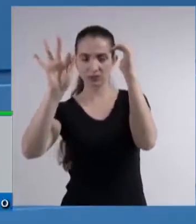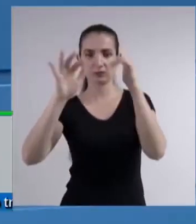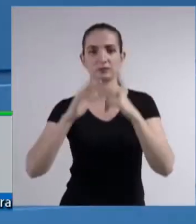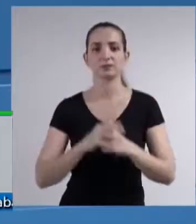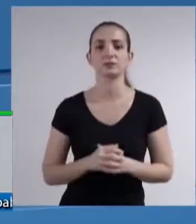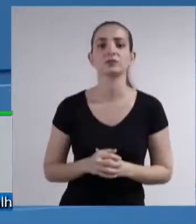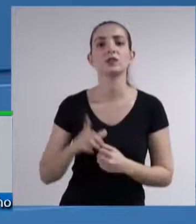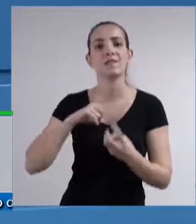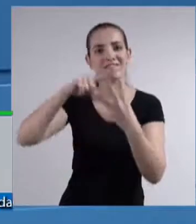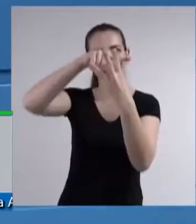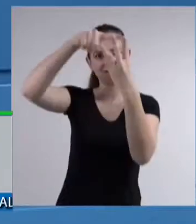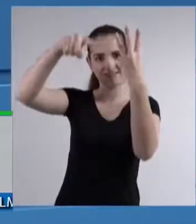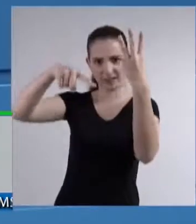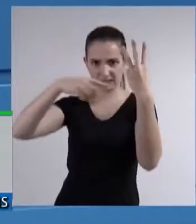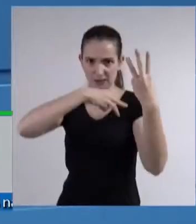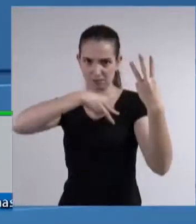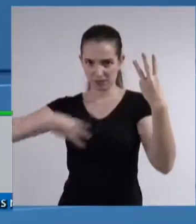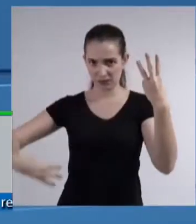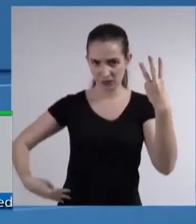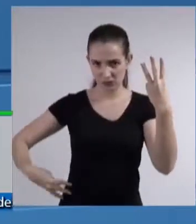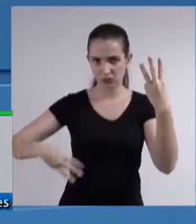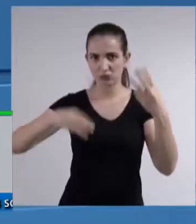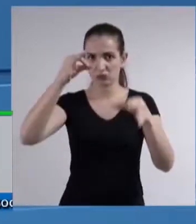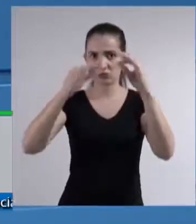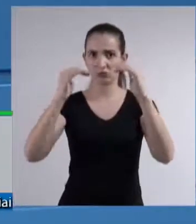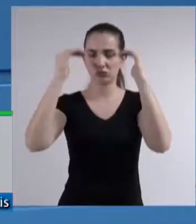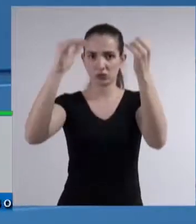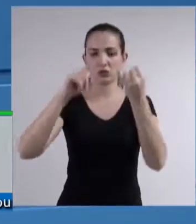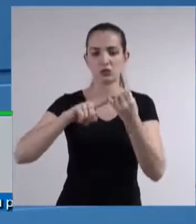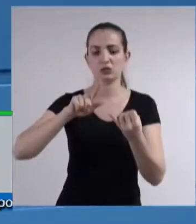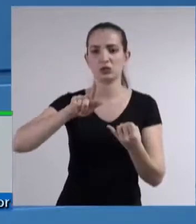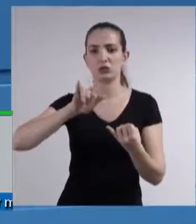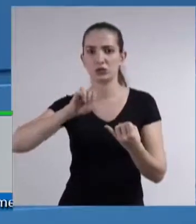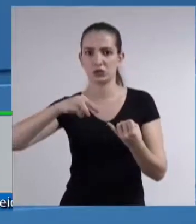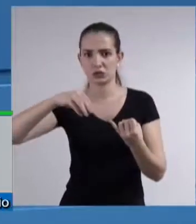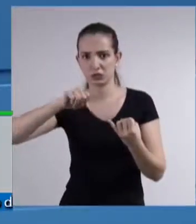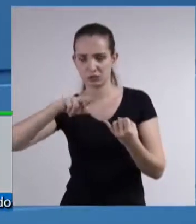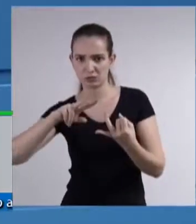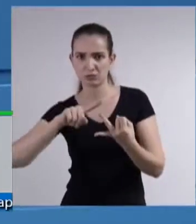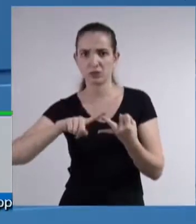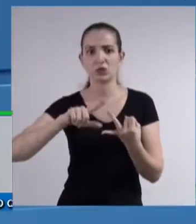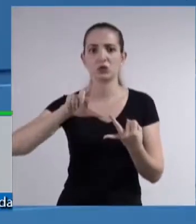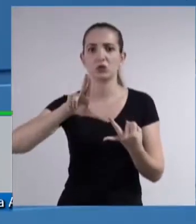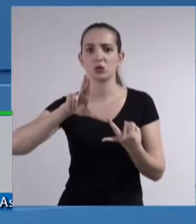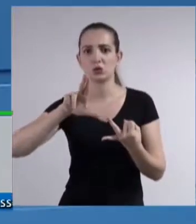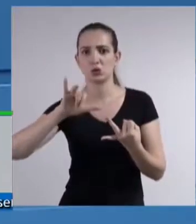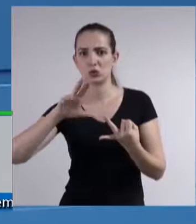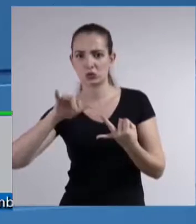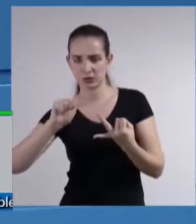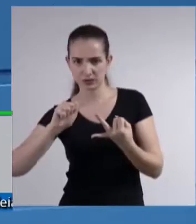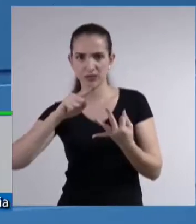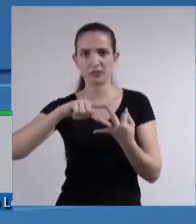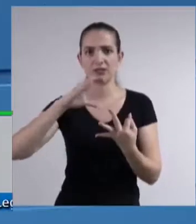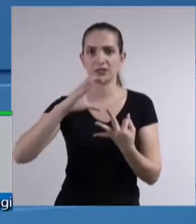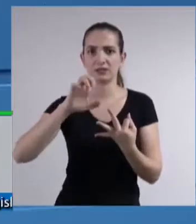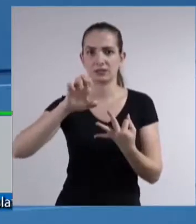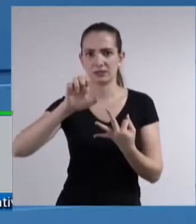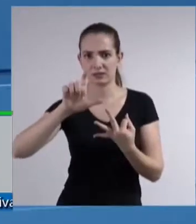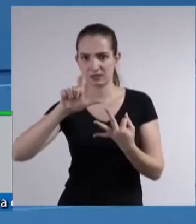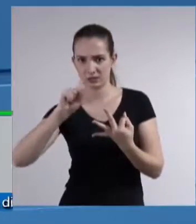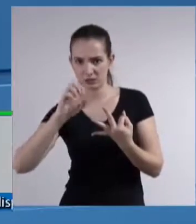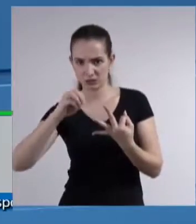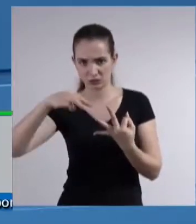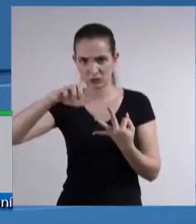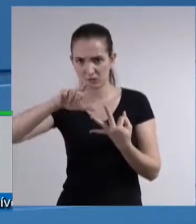3 ministros, Gilmar Mendes, Carmen Lúcia e Celso de Mello, disseram que a